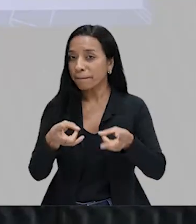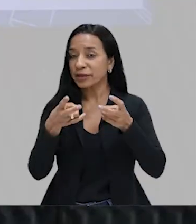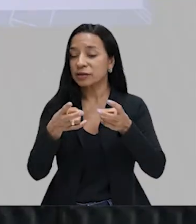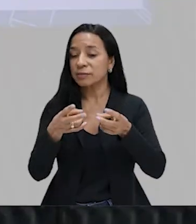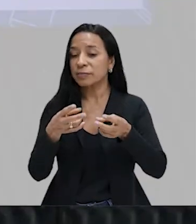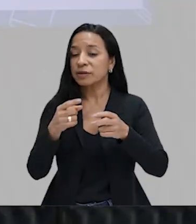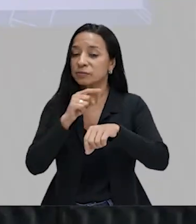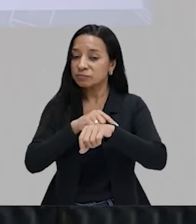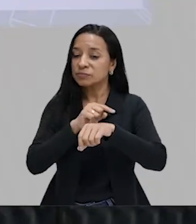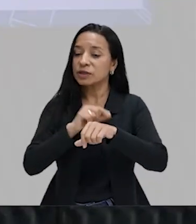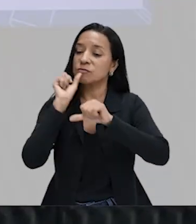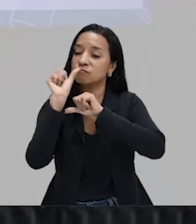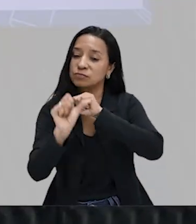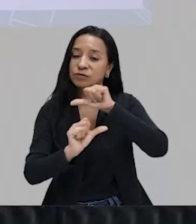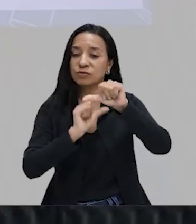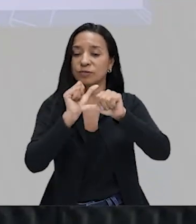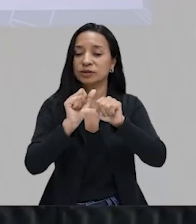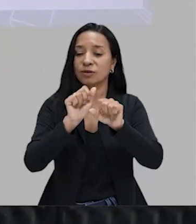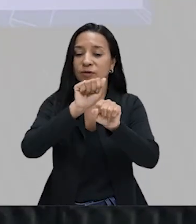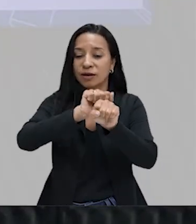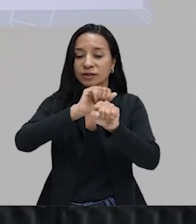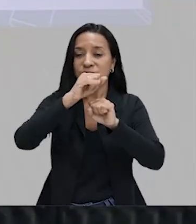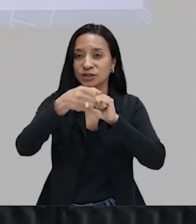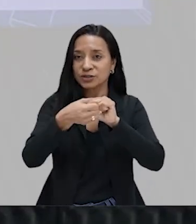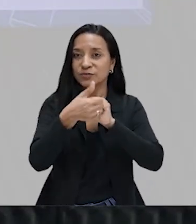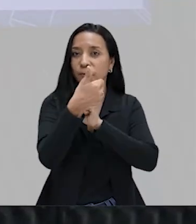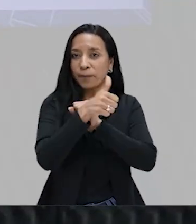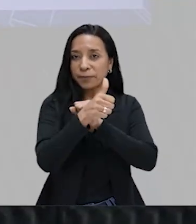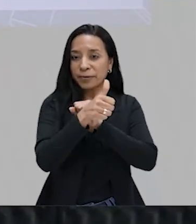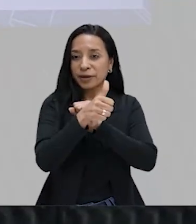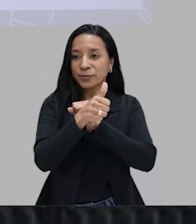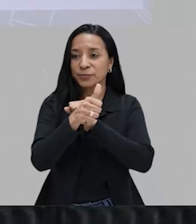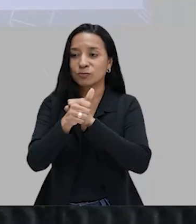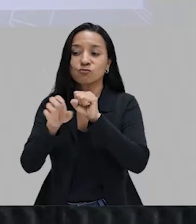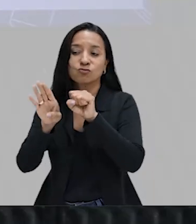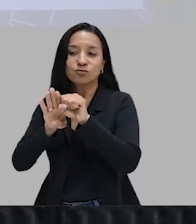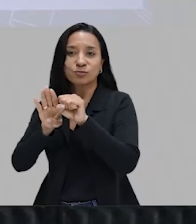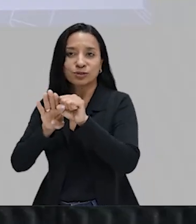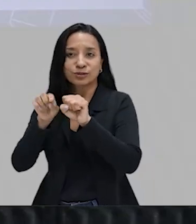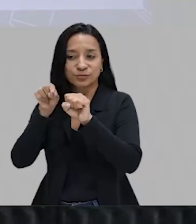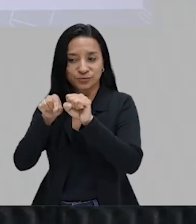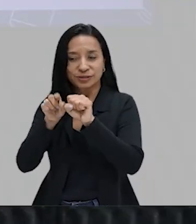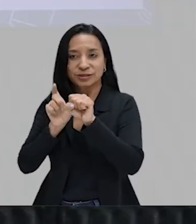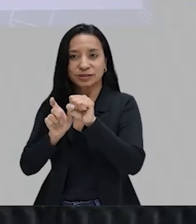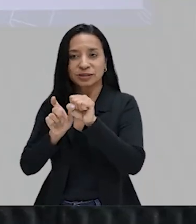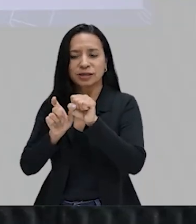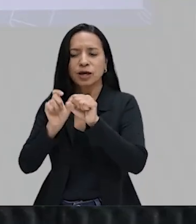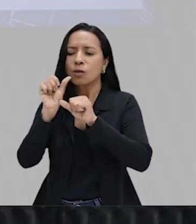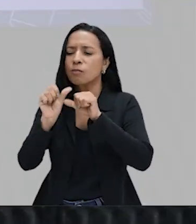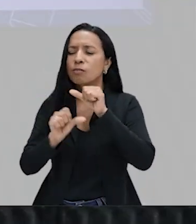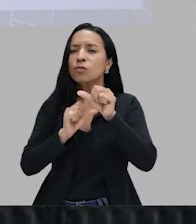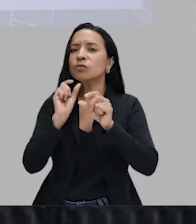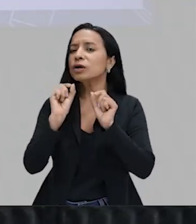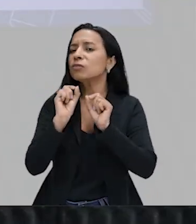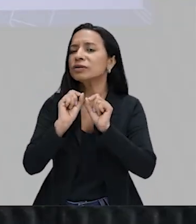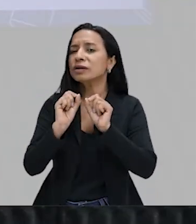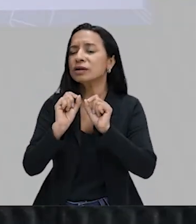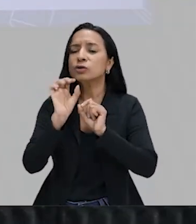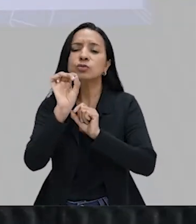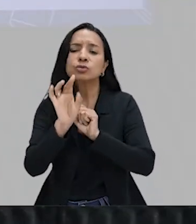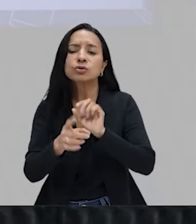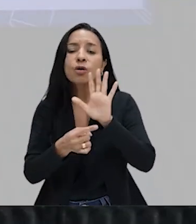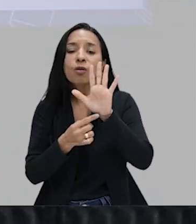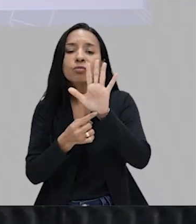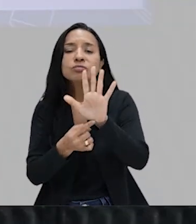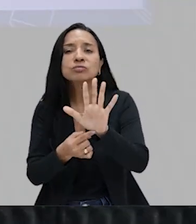agora teve a inversão? Agora o adjetivo ele veio primeiro. E o que isso modifica? Modifica apenas a ênfase que a gente dá, né? Eu digo